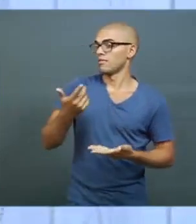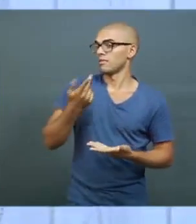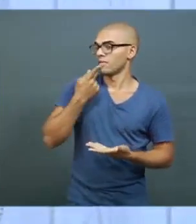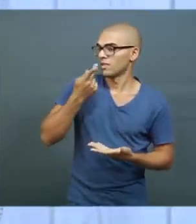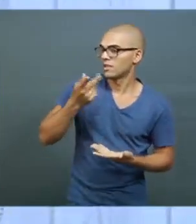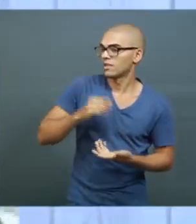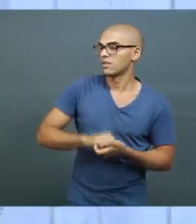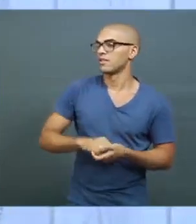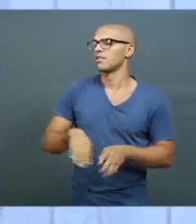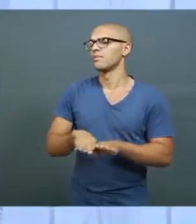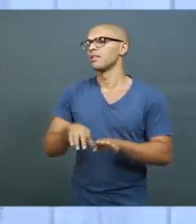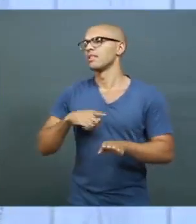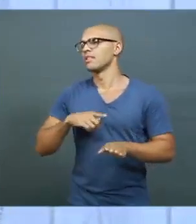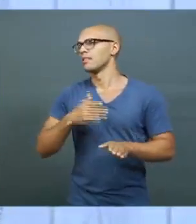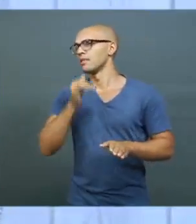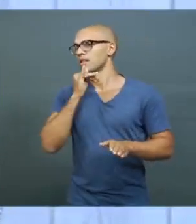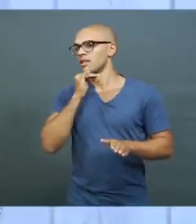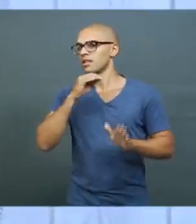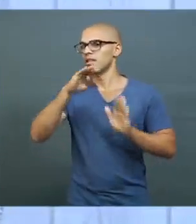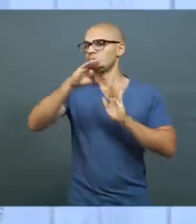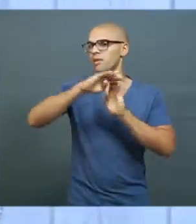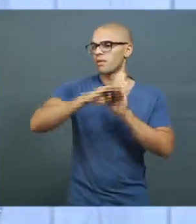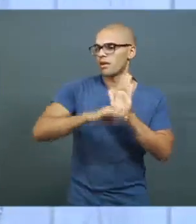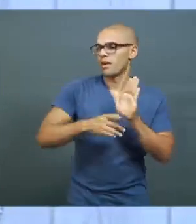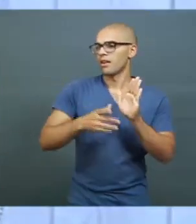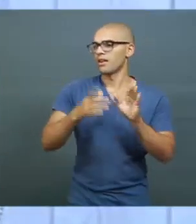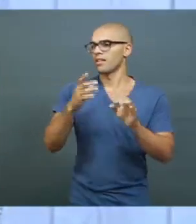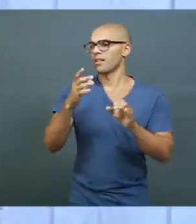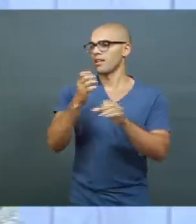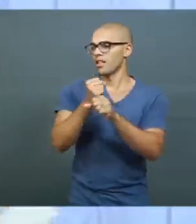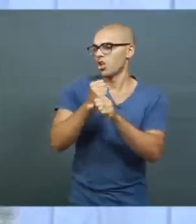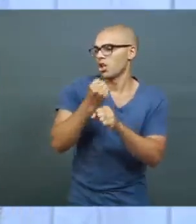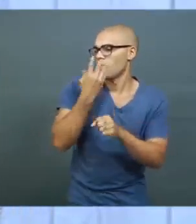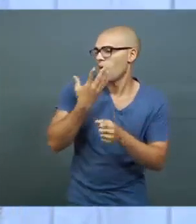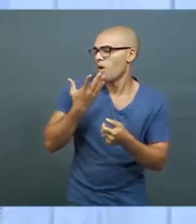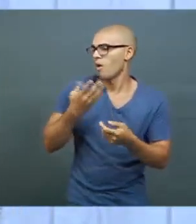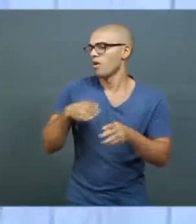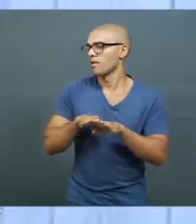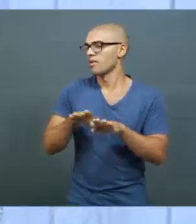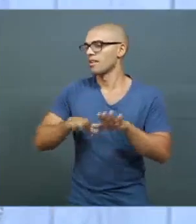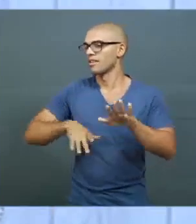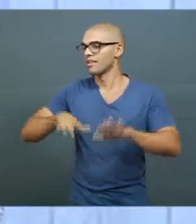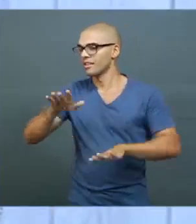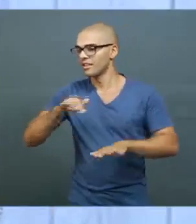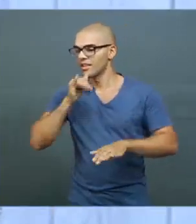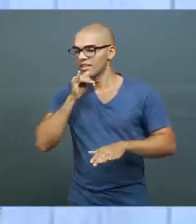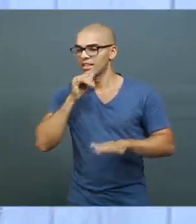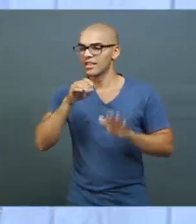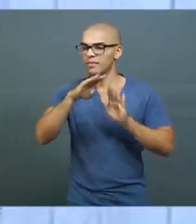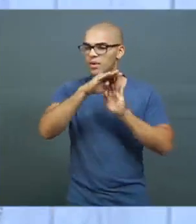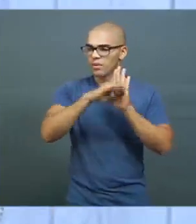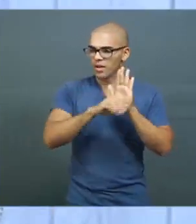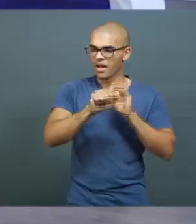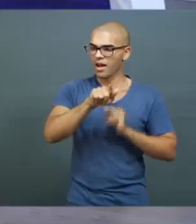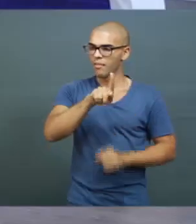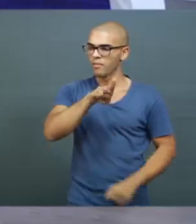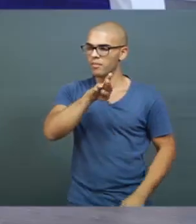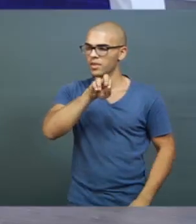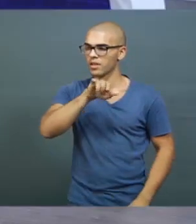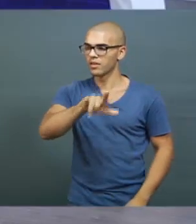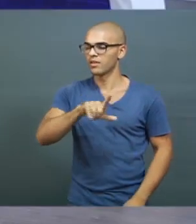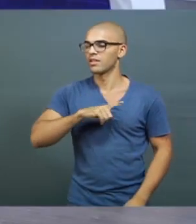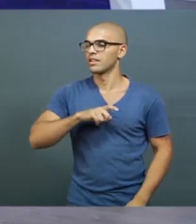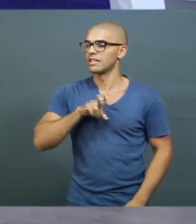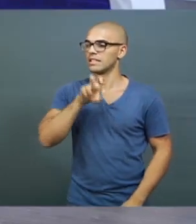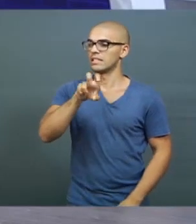no guia, Abril, a gente fica bem orgulhoso quando chega lá, 5 estrelinhas no guia Abril também. Isso é ótimo, né? Bom, a